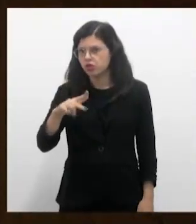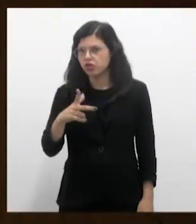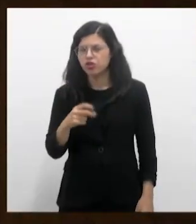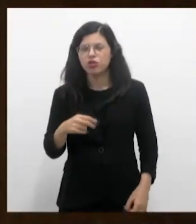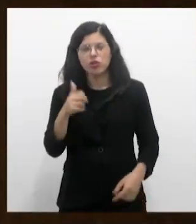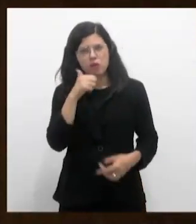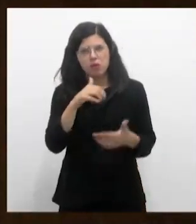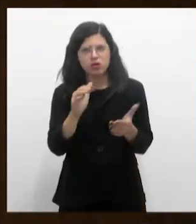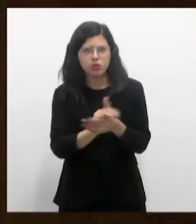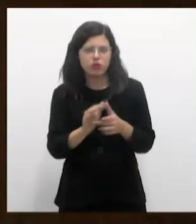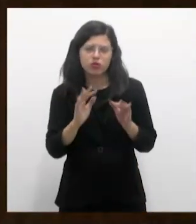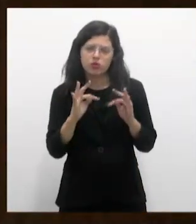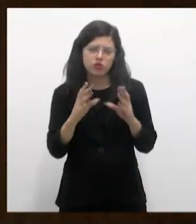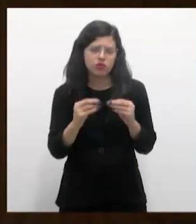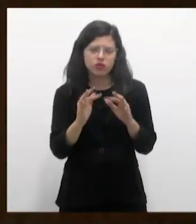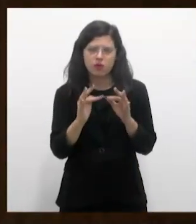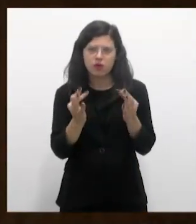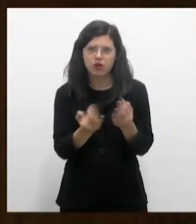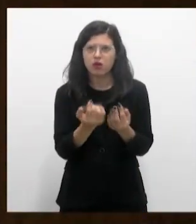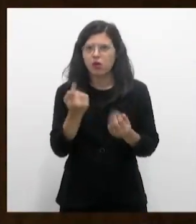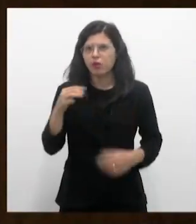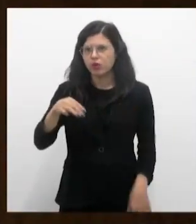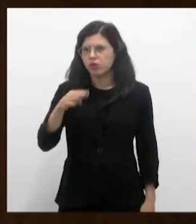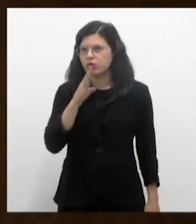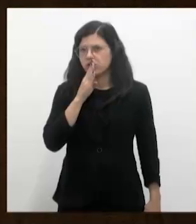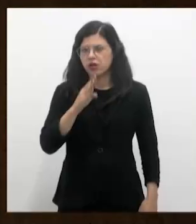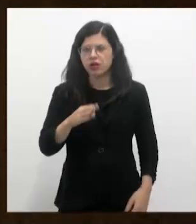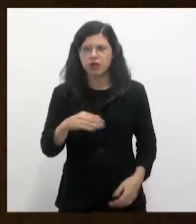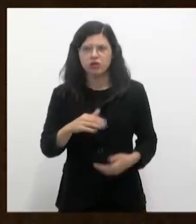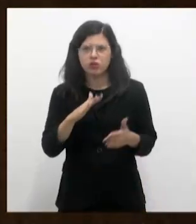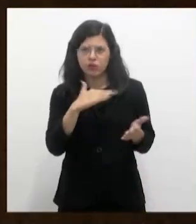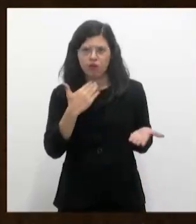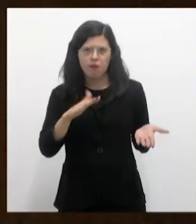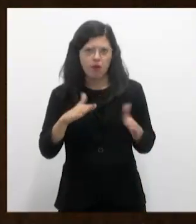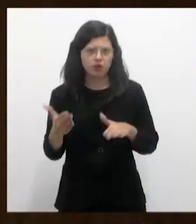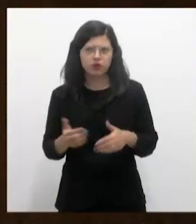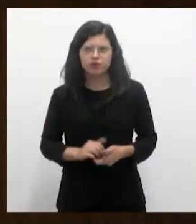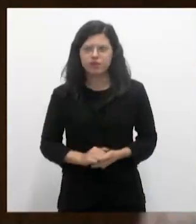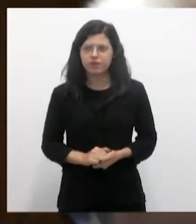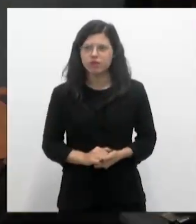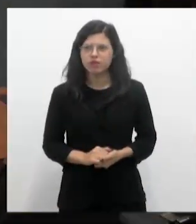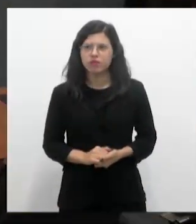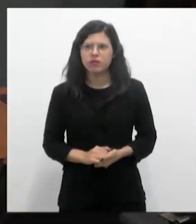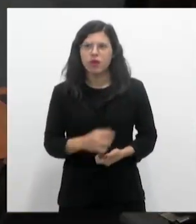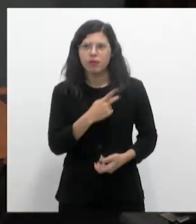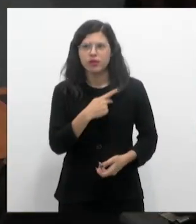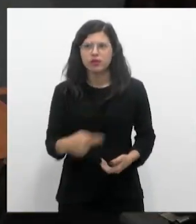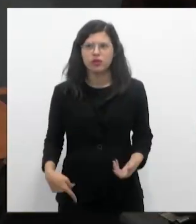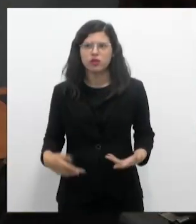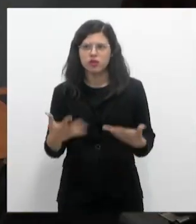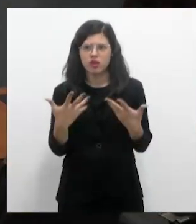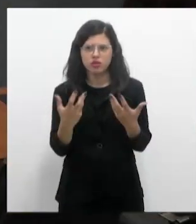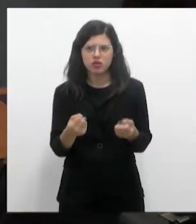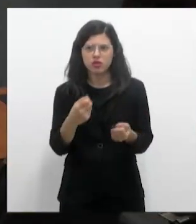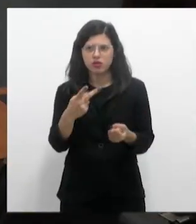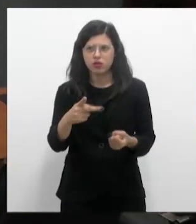pedir, presidente, 1 minuto de silêncio pela morte de Fernando Macaco. A presidência defere o pedido de Vossa